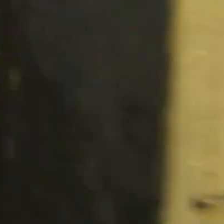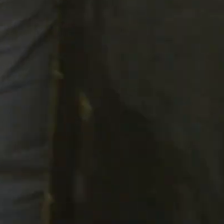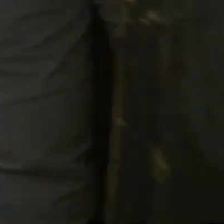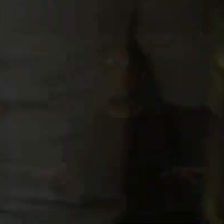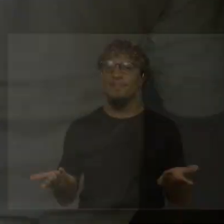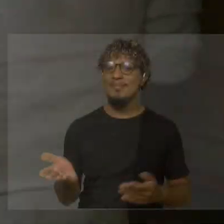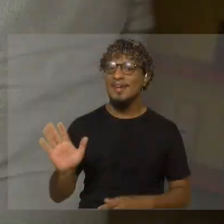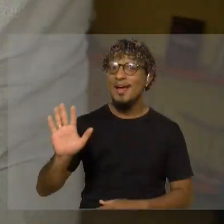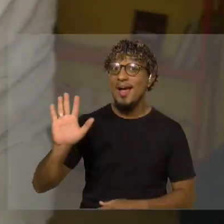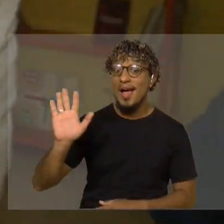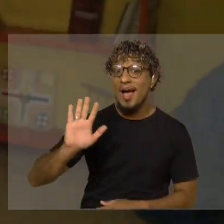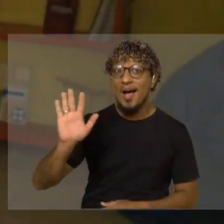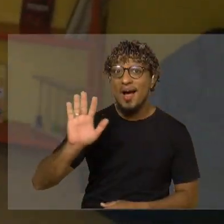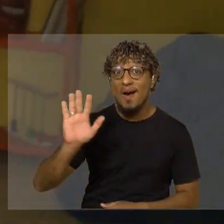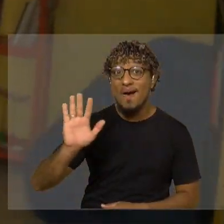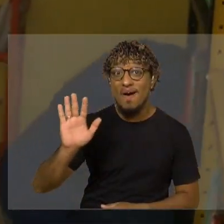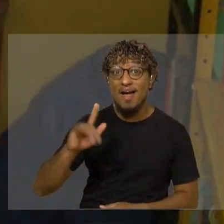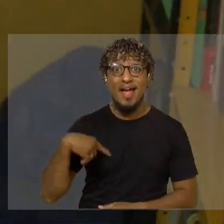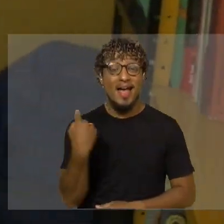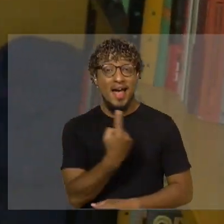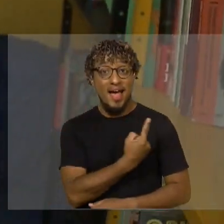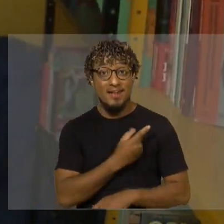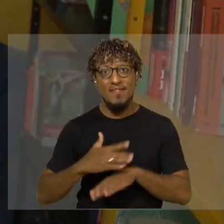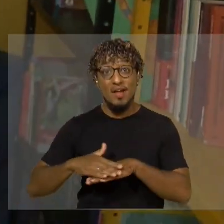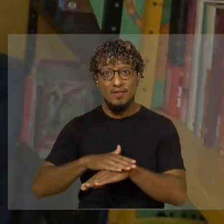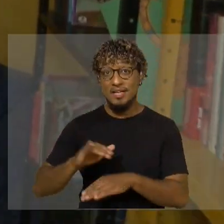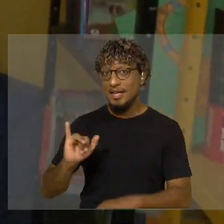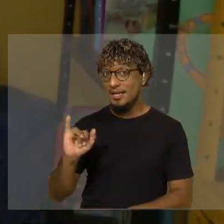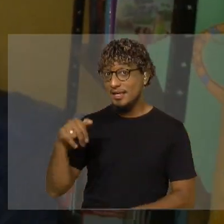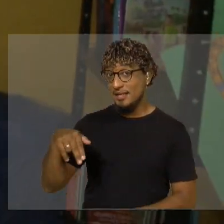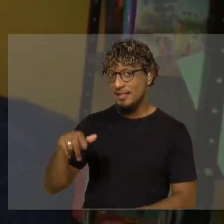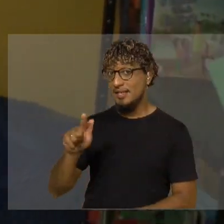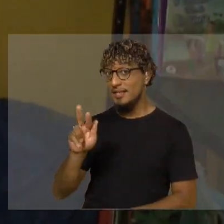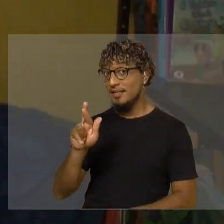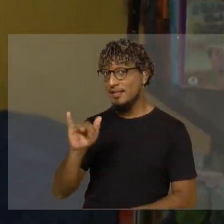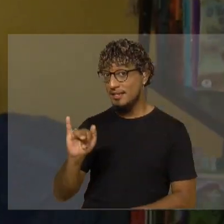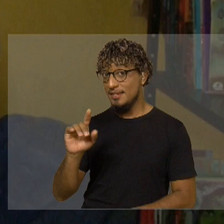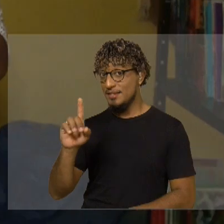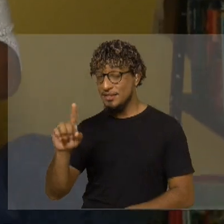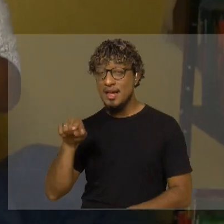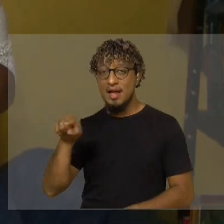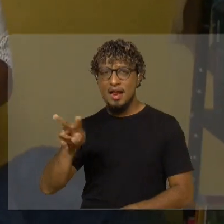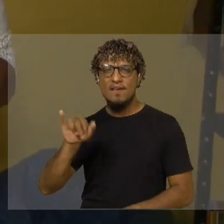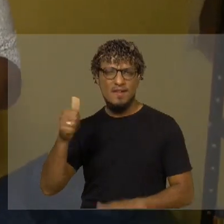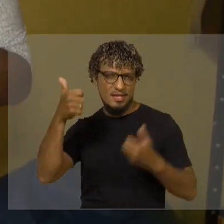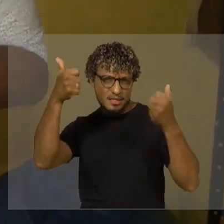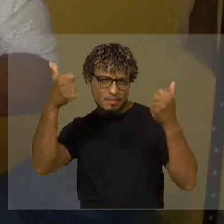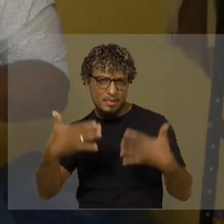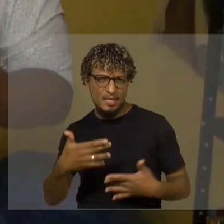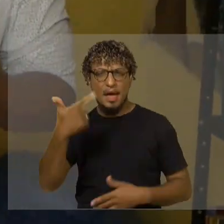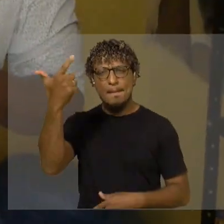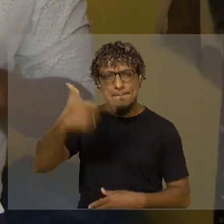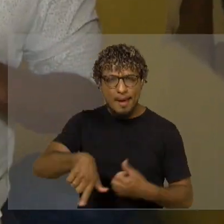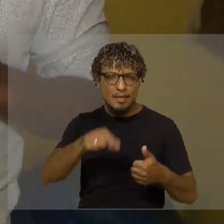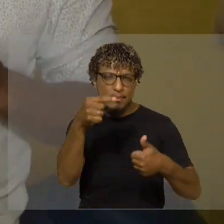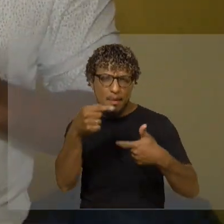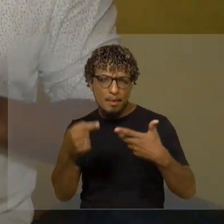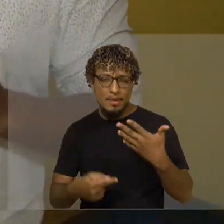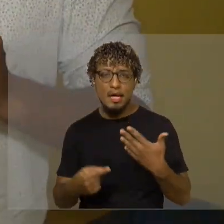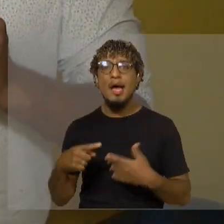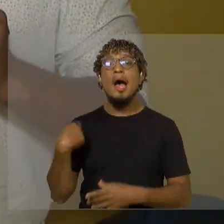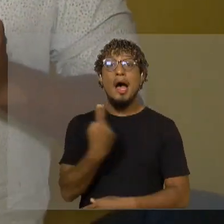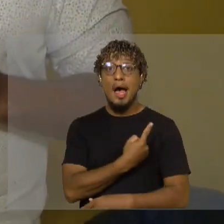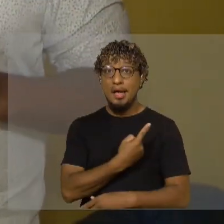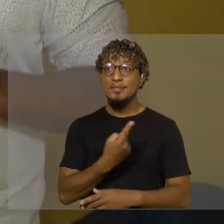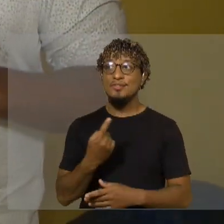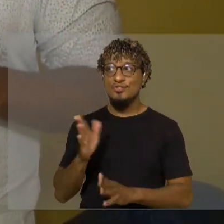Olá, a gente vai conversar agora com a Ingrid, que vai falar um pouco mais aí sobre os outros projetos que acontecem. A gente estava conversando lá com a